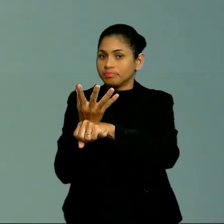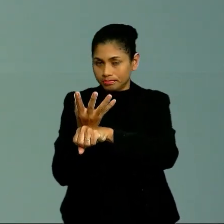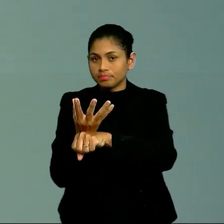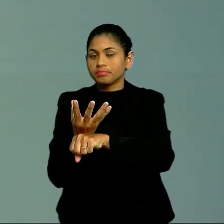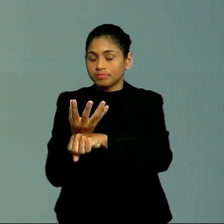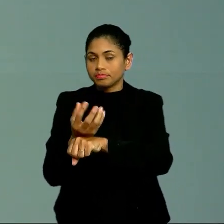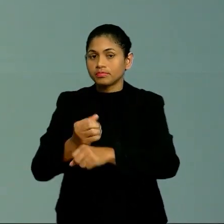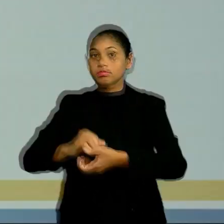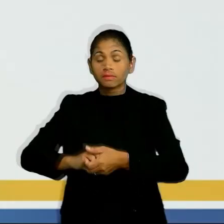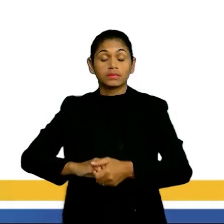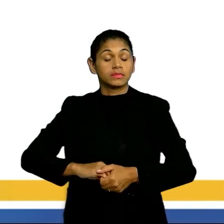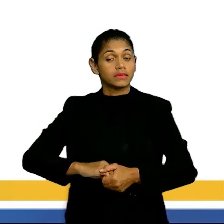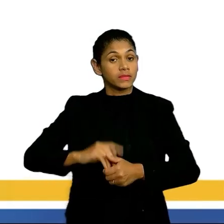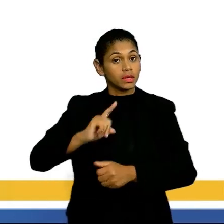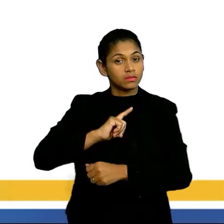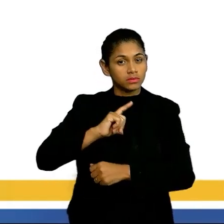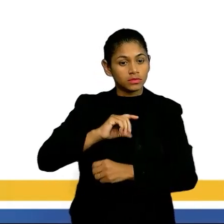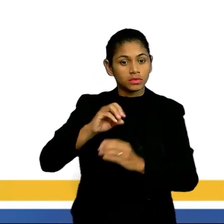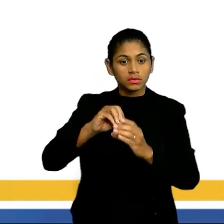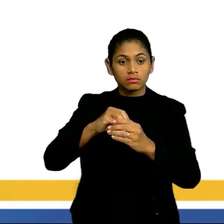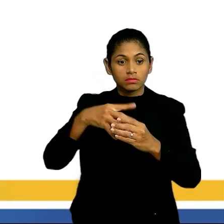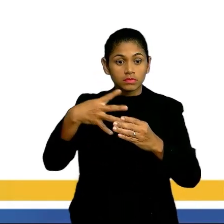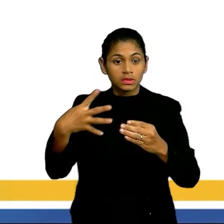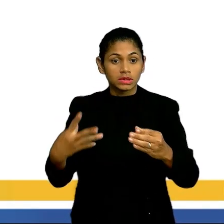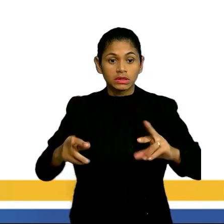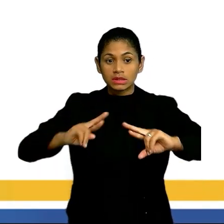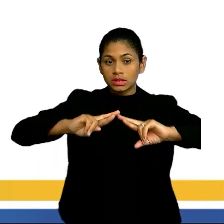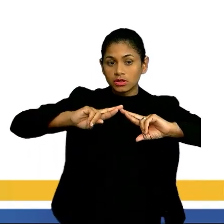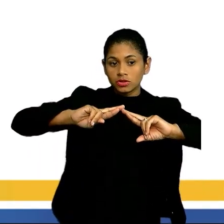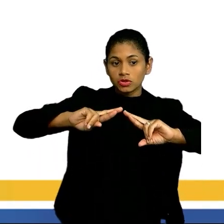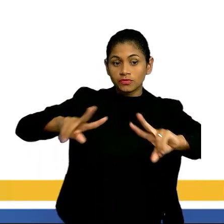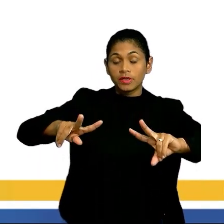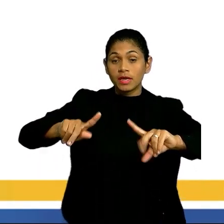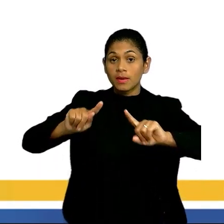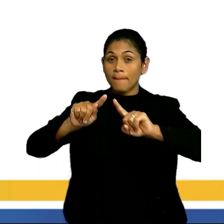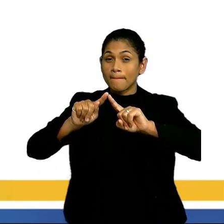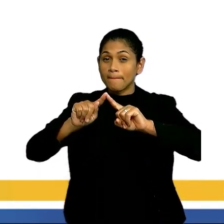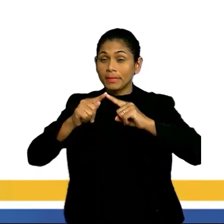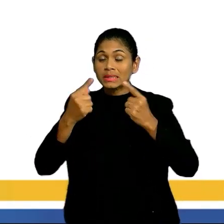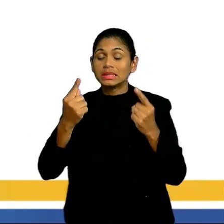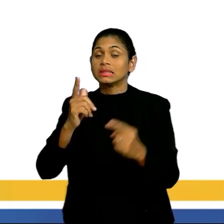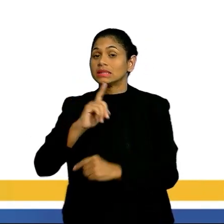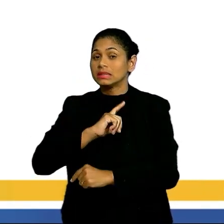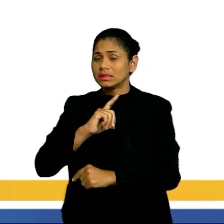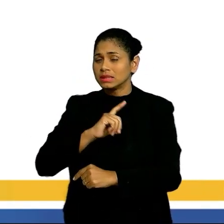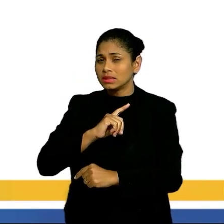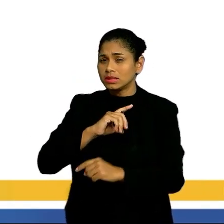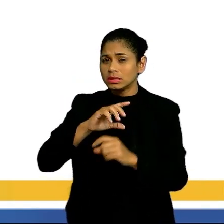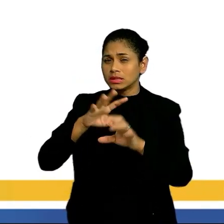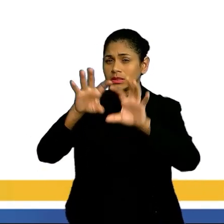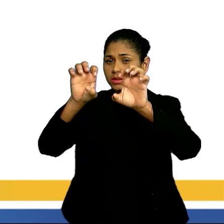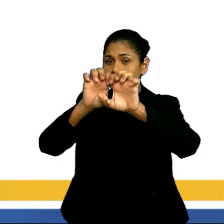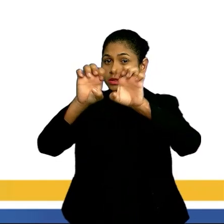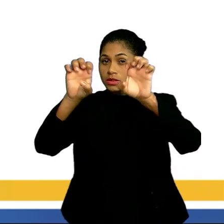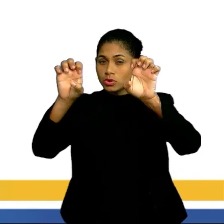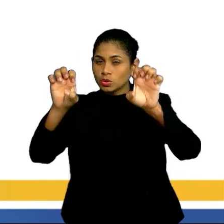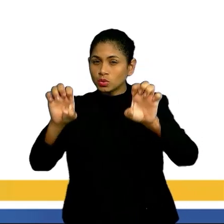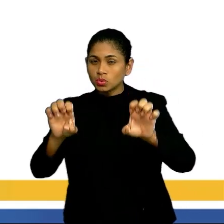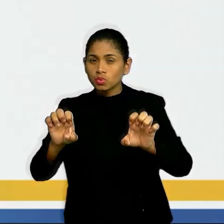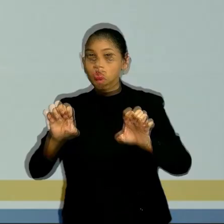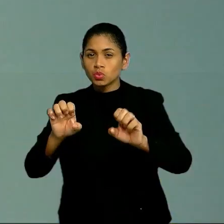suas respectivas funções. Porém, se a gente prestar atenção, ele tem estruturas nos ossos que são